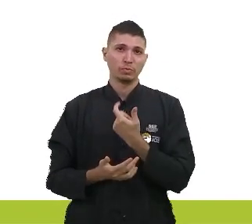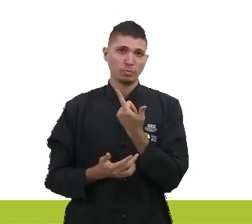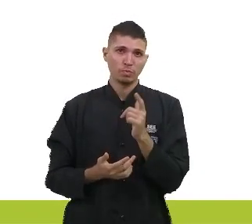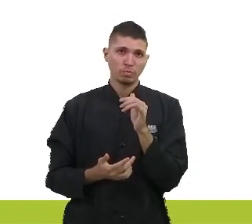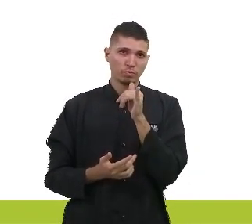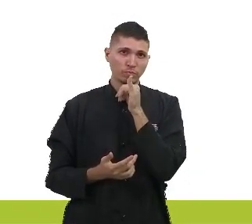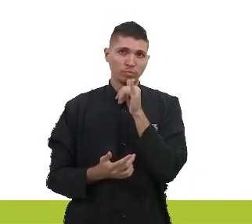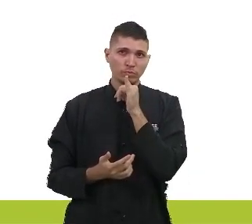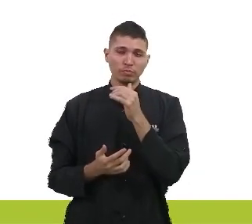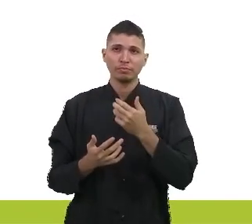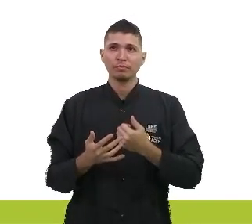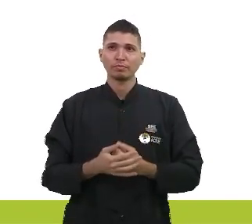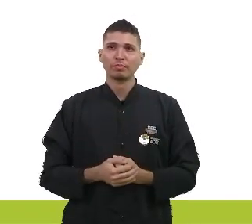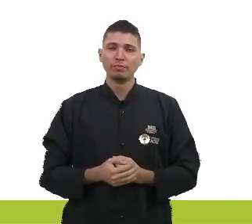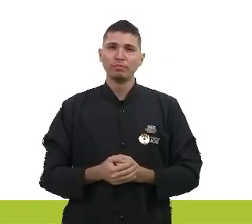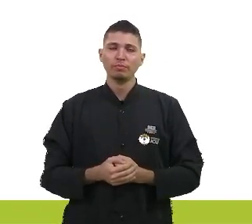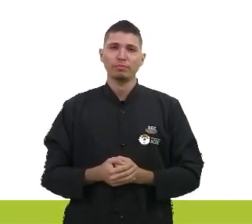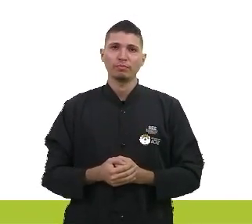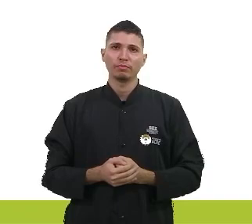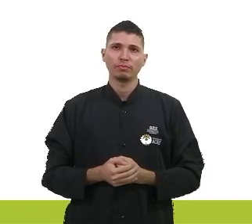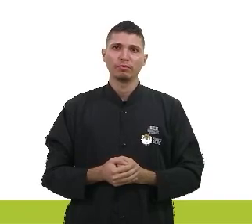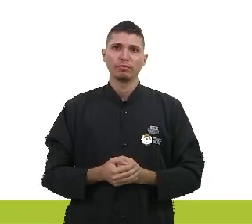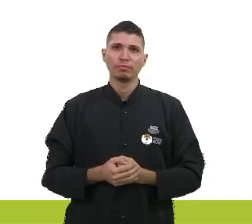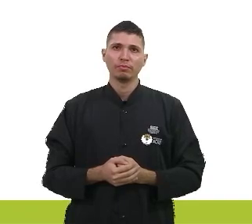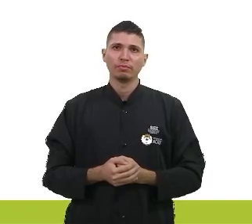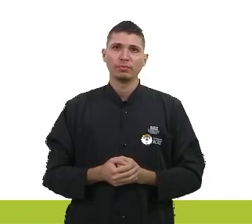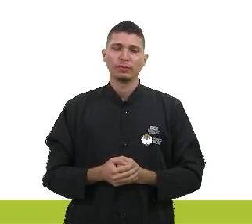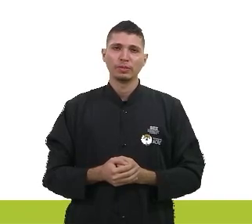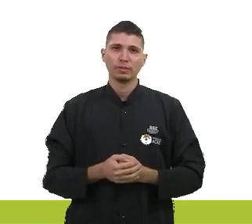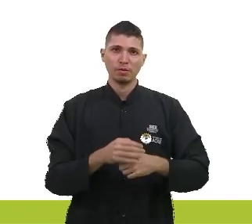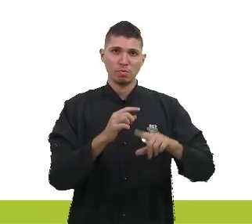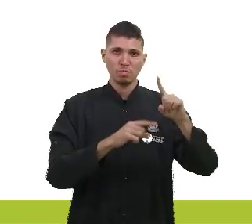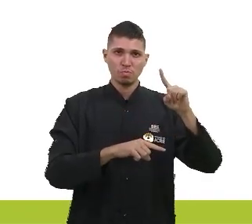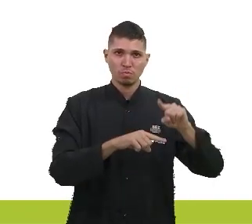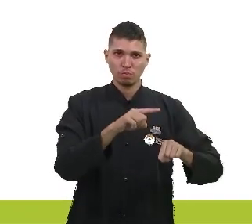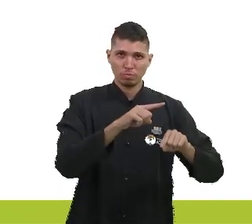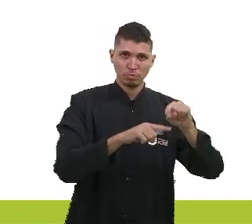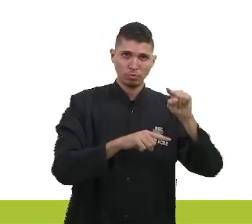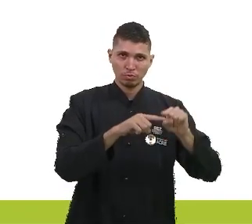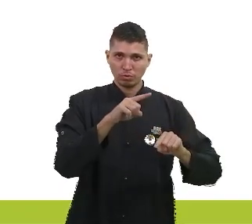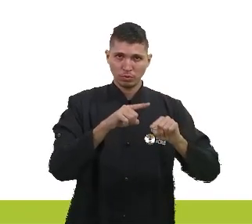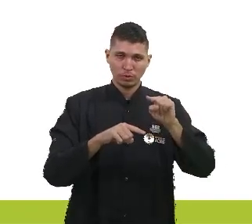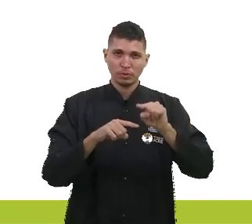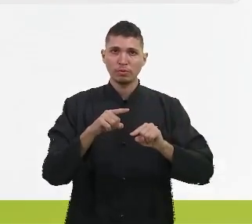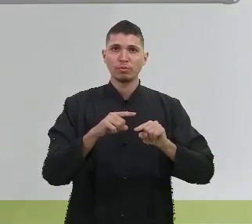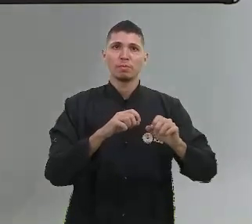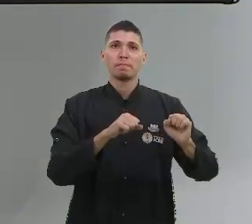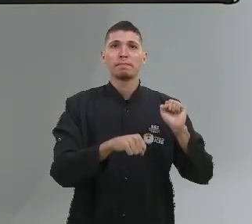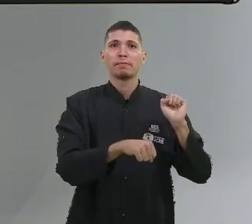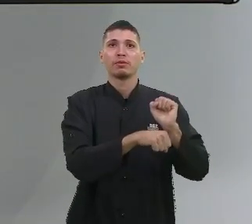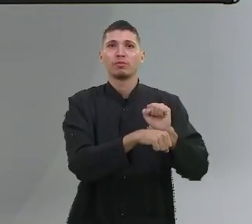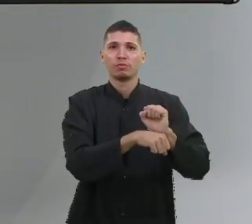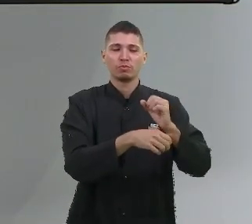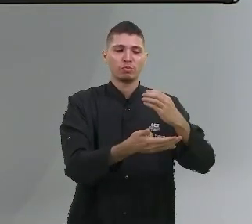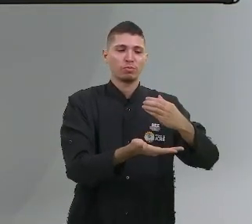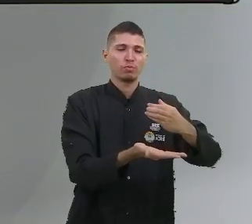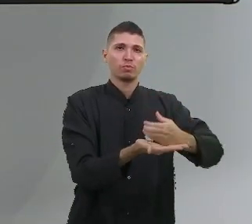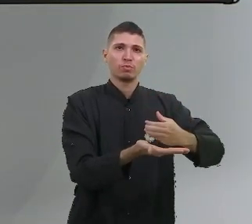aqui, no caso aqui é um exemplo de corpo em repouso. Nós temos aí um copo com